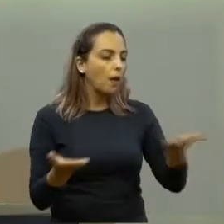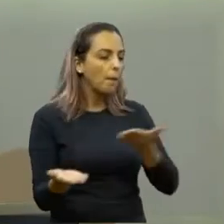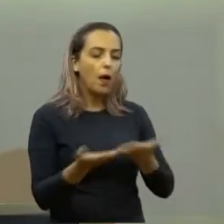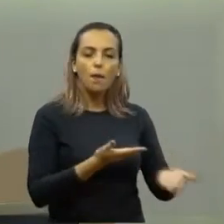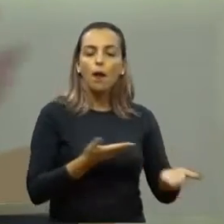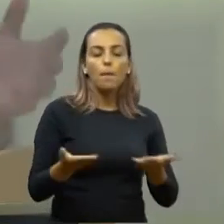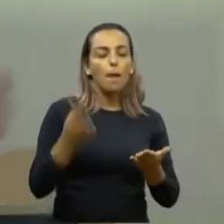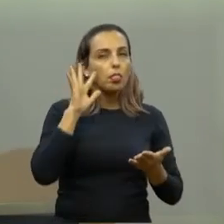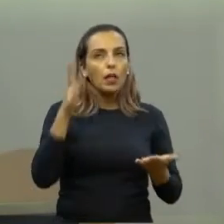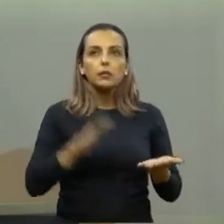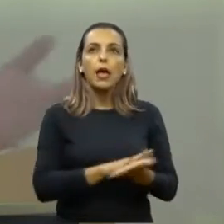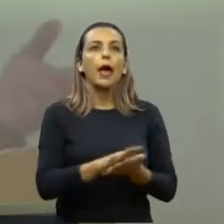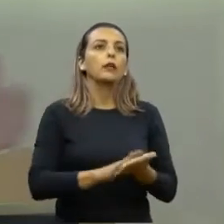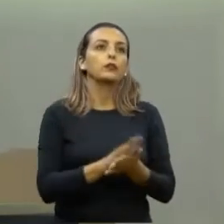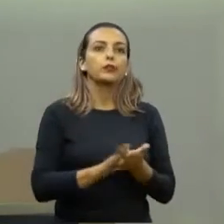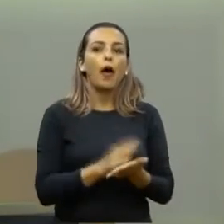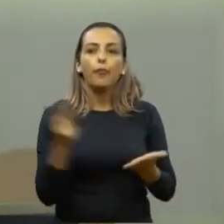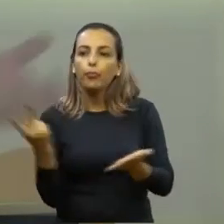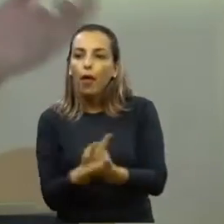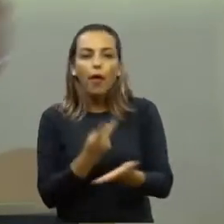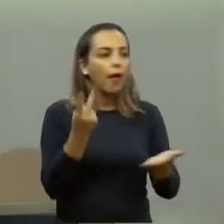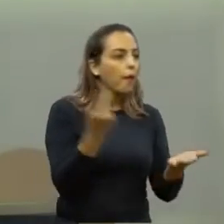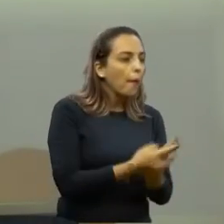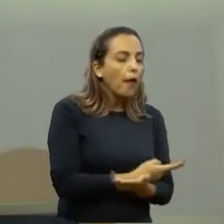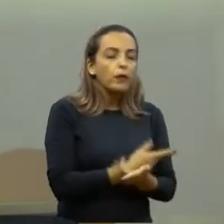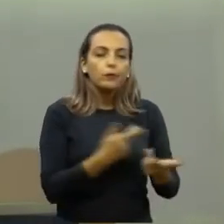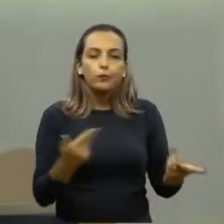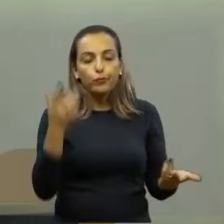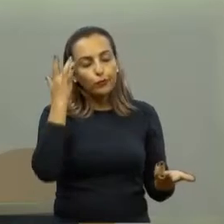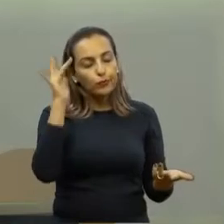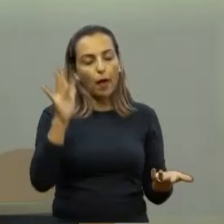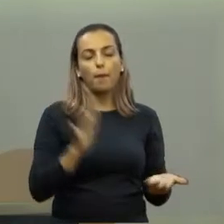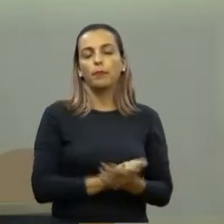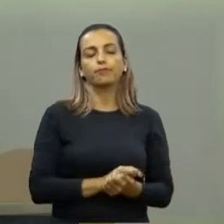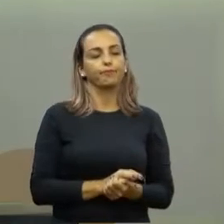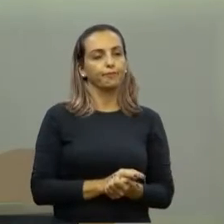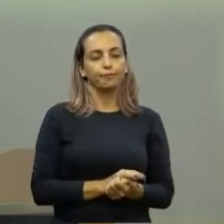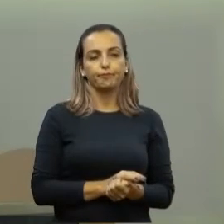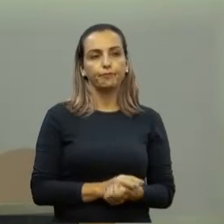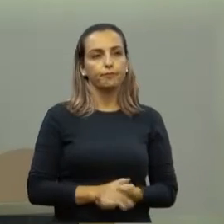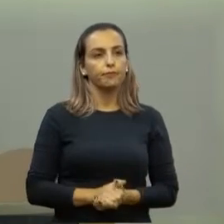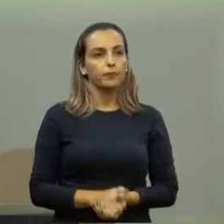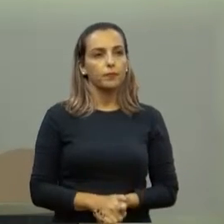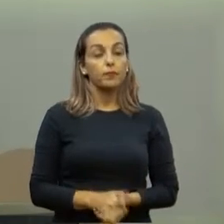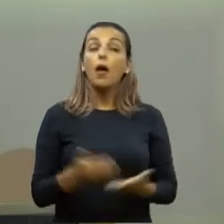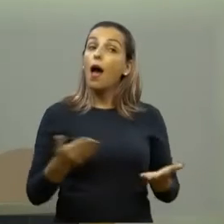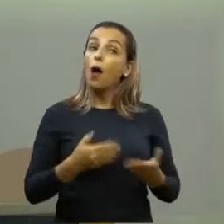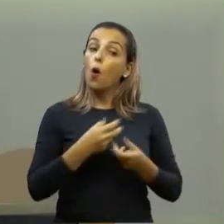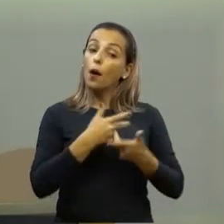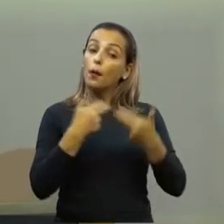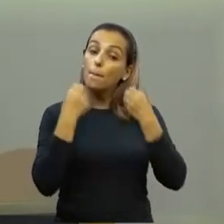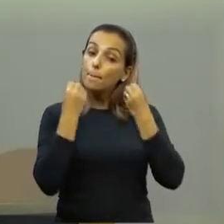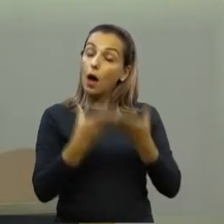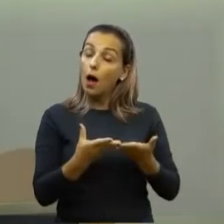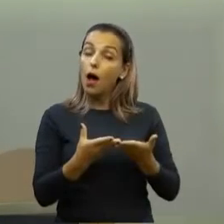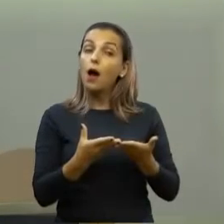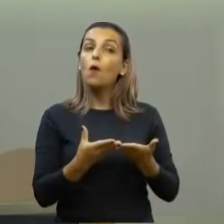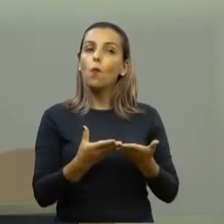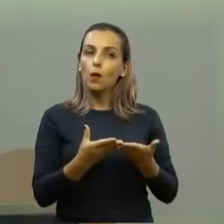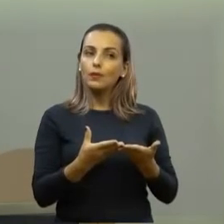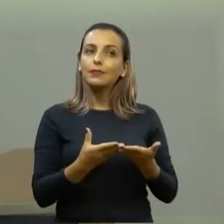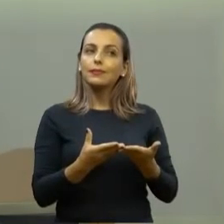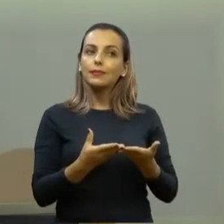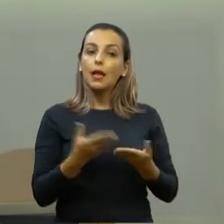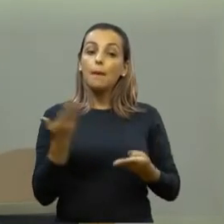lá para cá só da casa tá errada não tem tá errado prefeito em frente não sabe nada mas vamos falar agora das coisas boas também né das